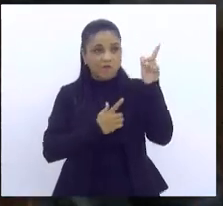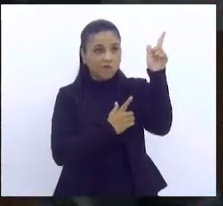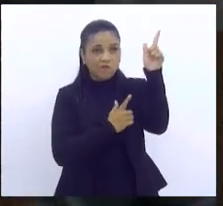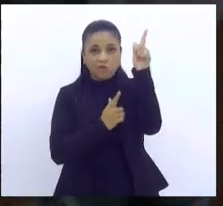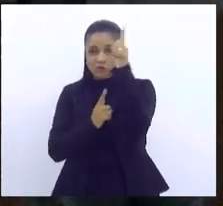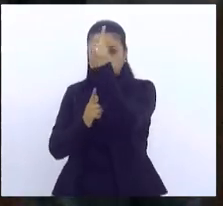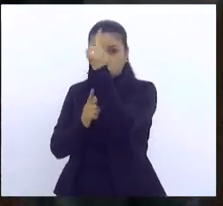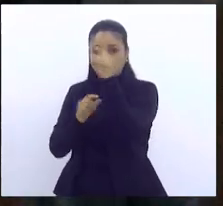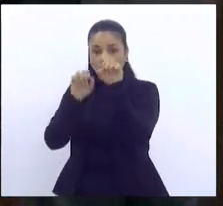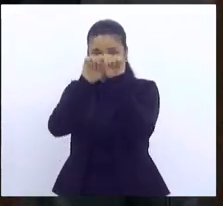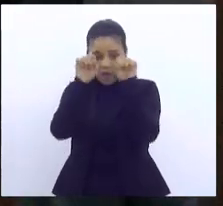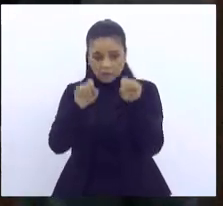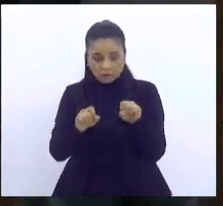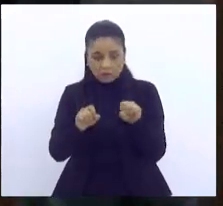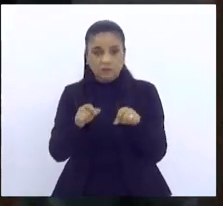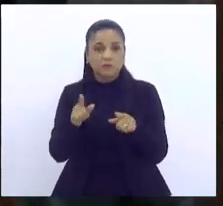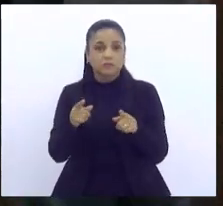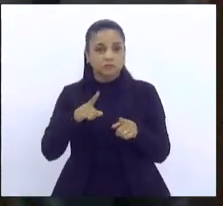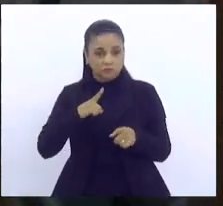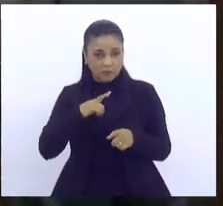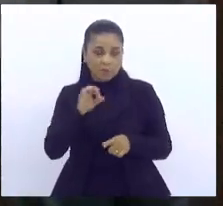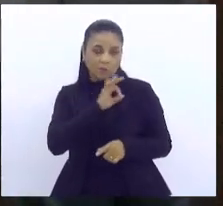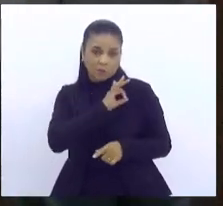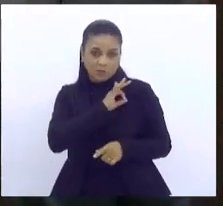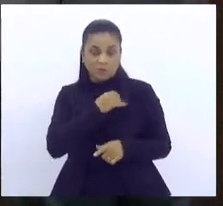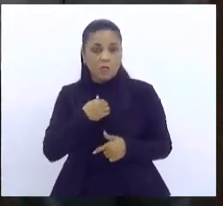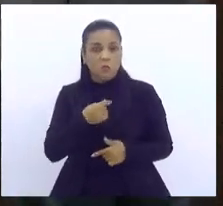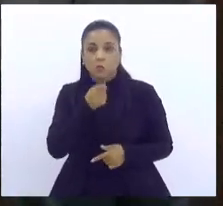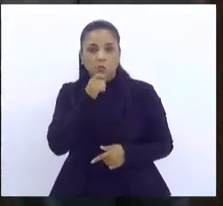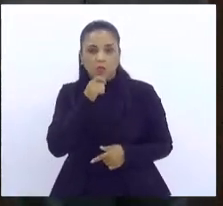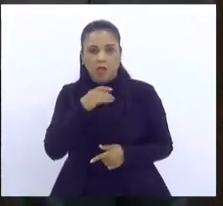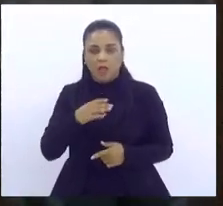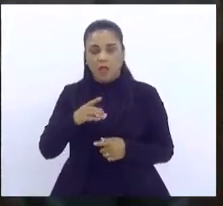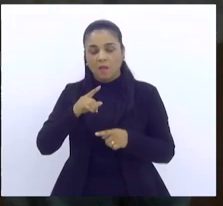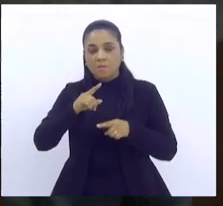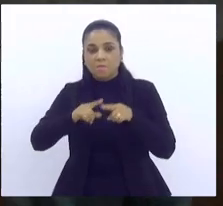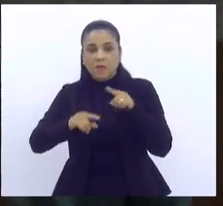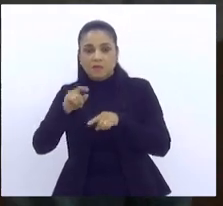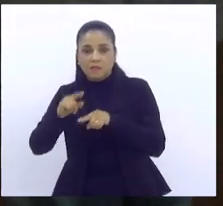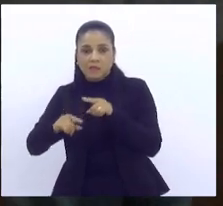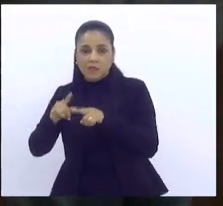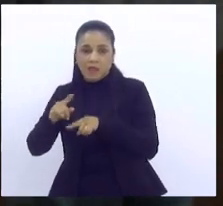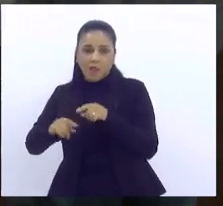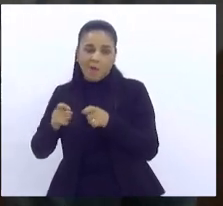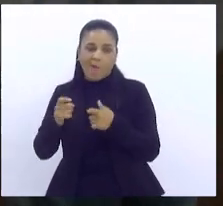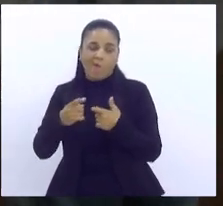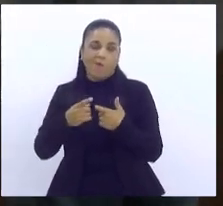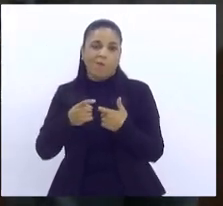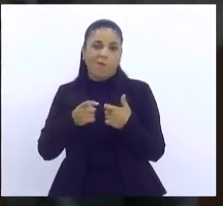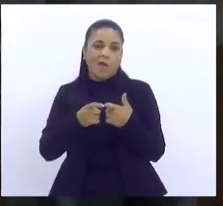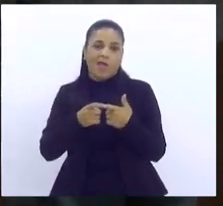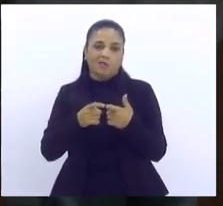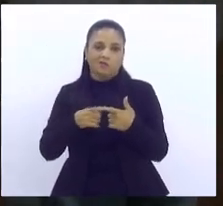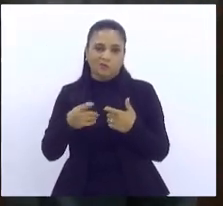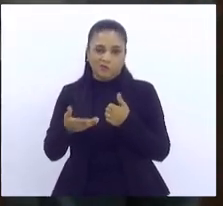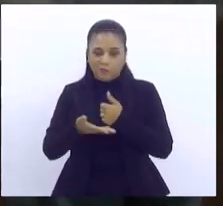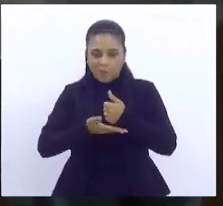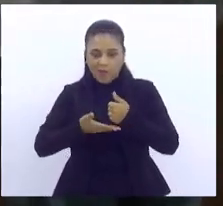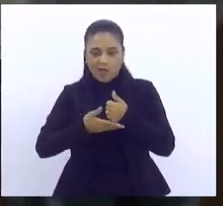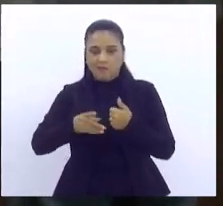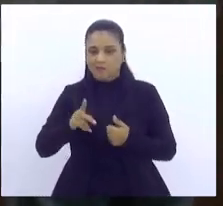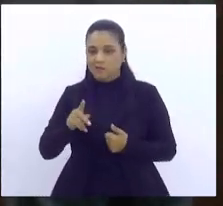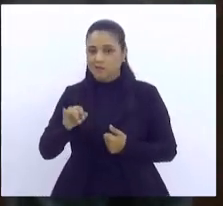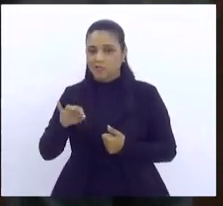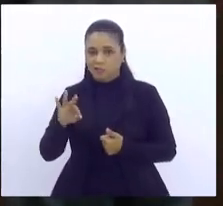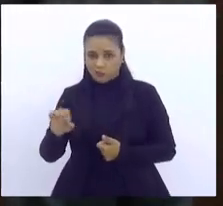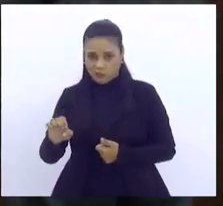agente, mas não tem uma gaze, não tem um kit de primeiros socorros. Então, a gente está falando de uma situação muito temerária, e aqui não é